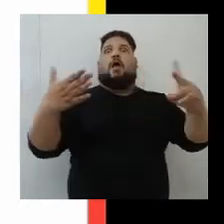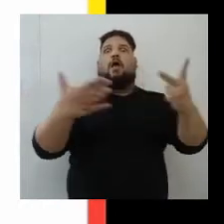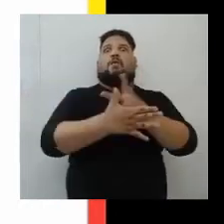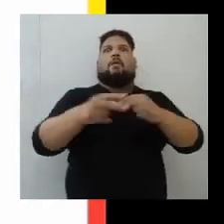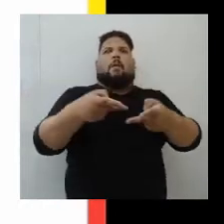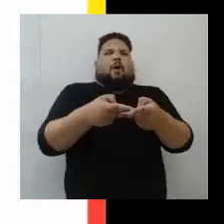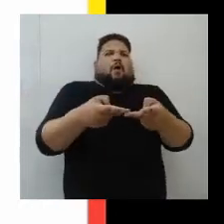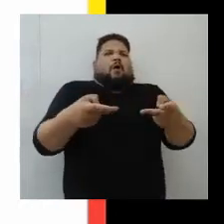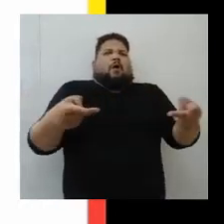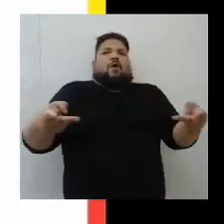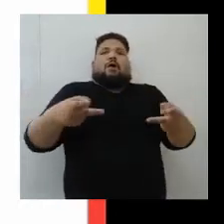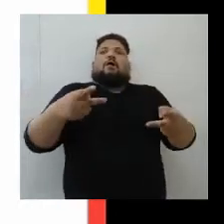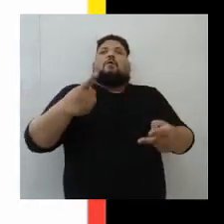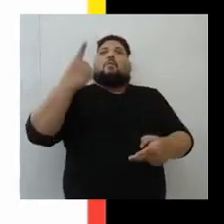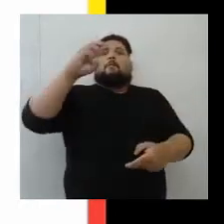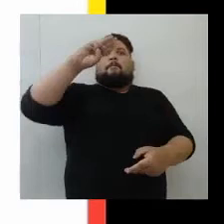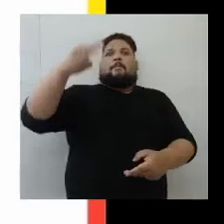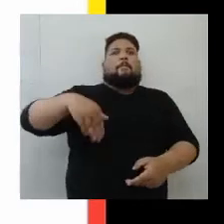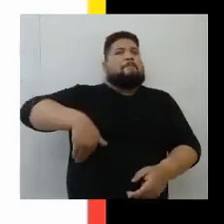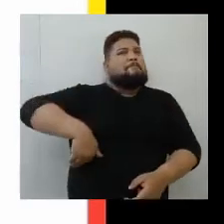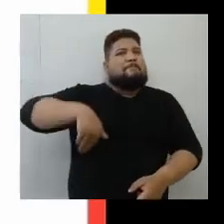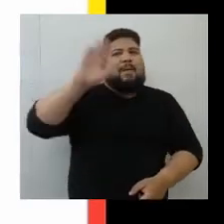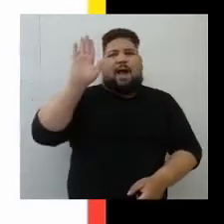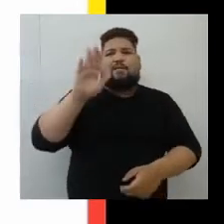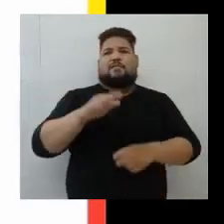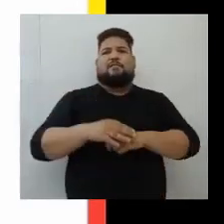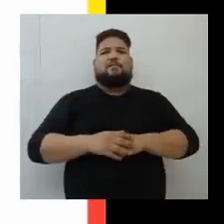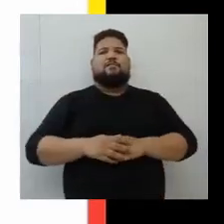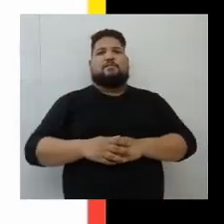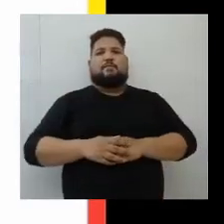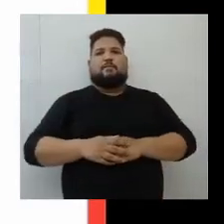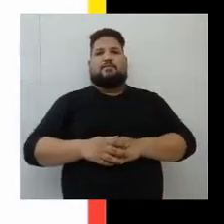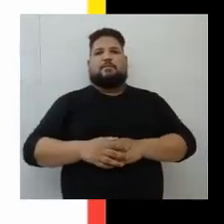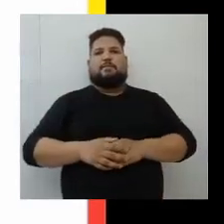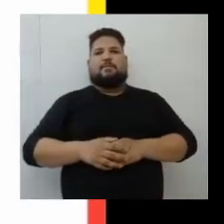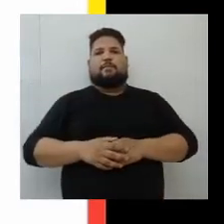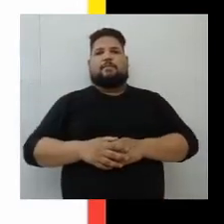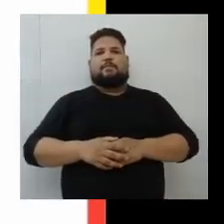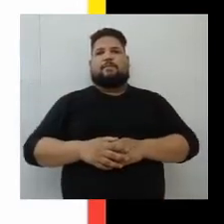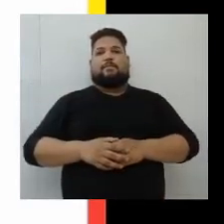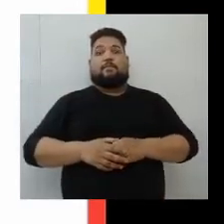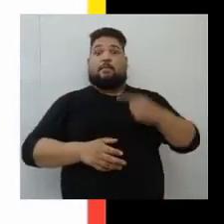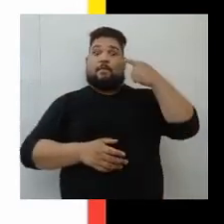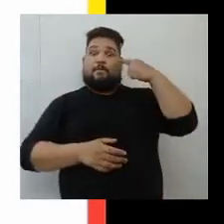de mortes. Observa ali do lado onde tem